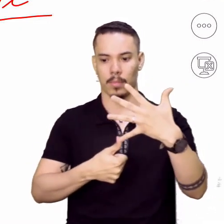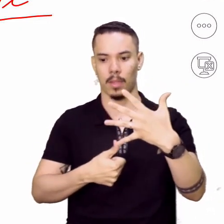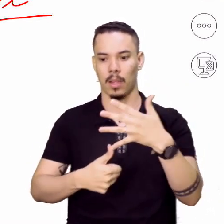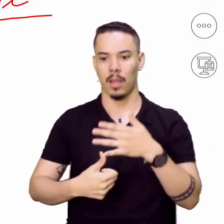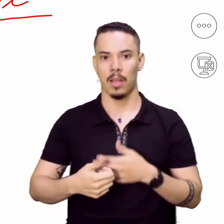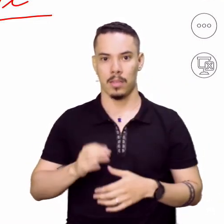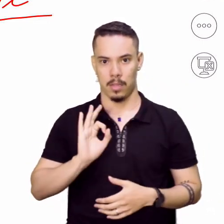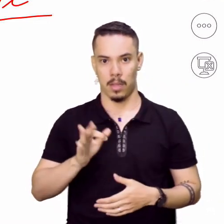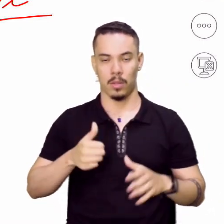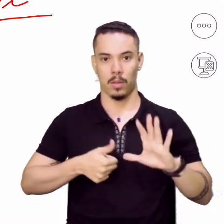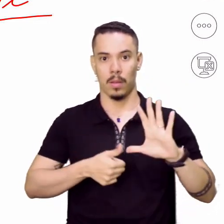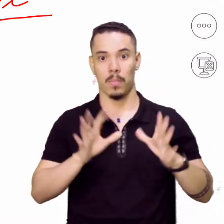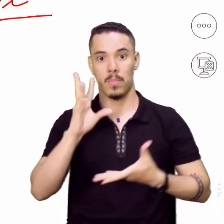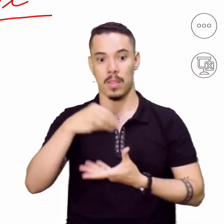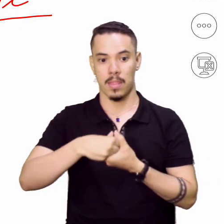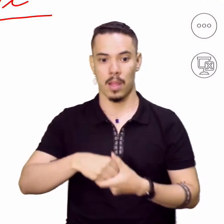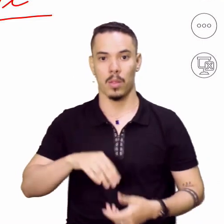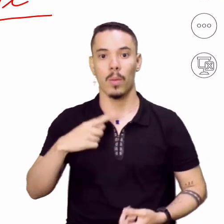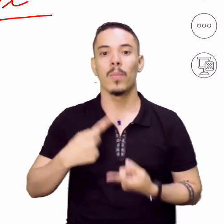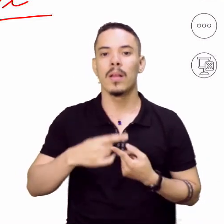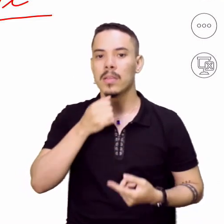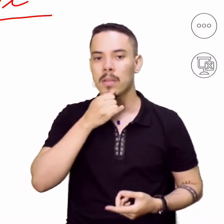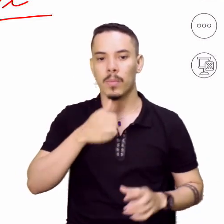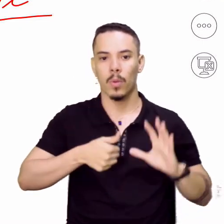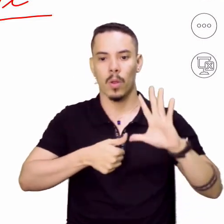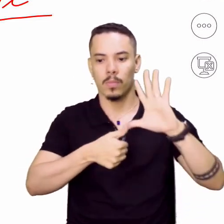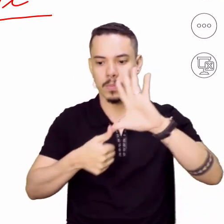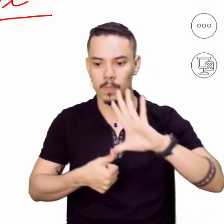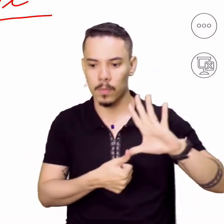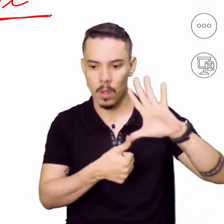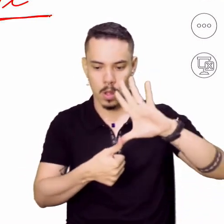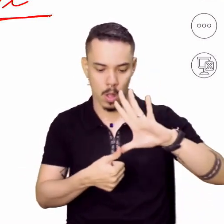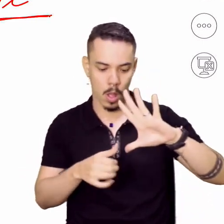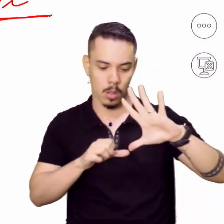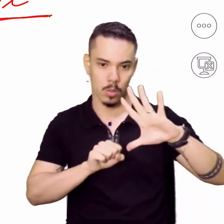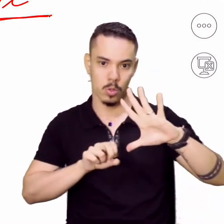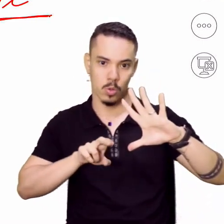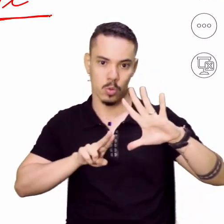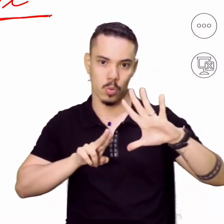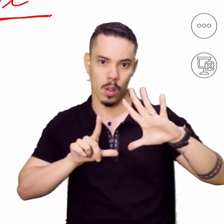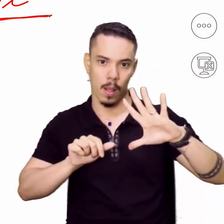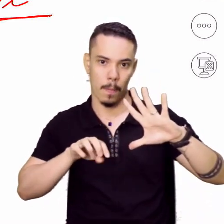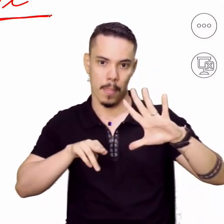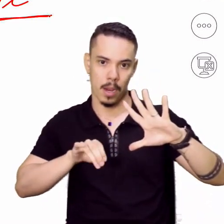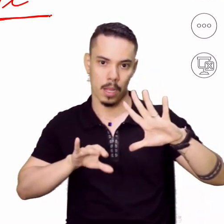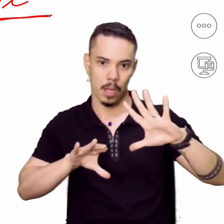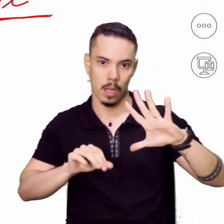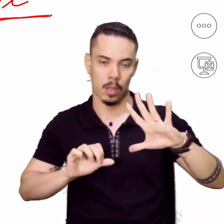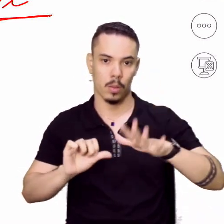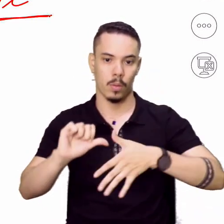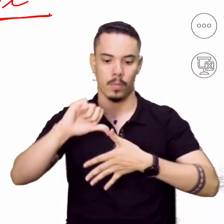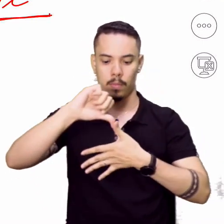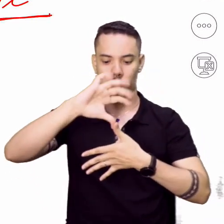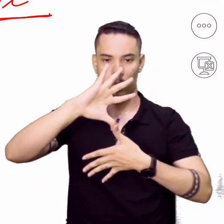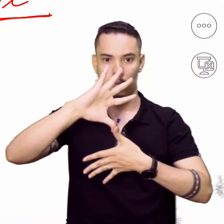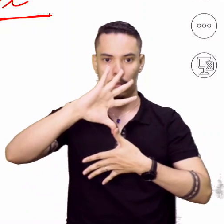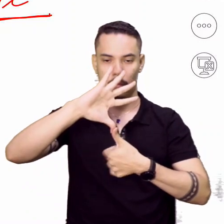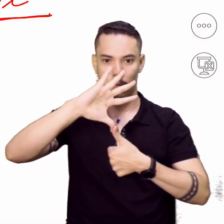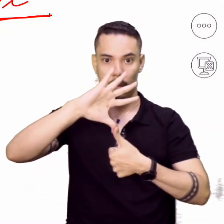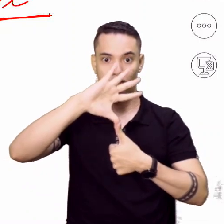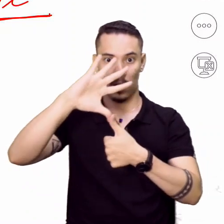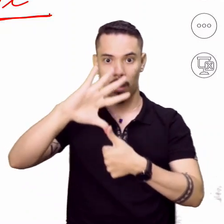de falar isso né mas nós somos também então maybe mas no inglês norte americano e